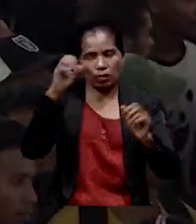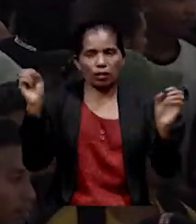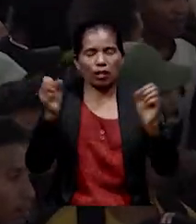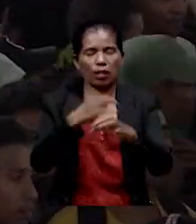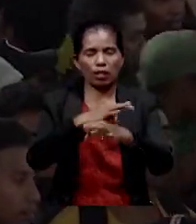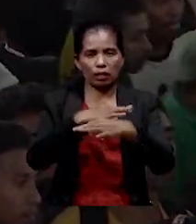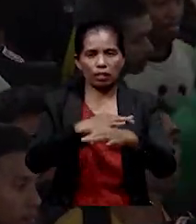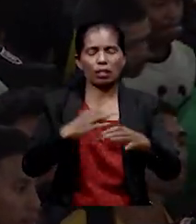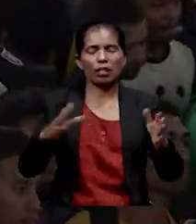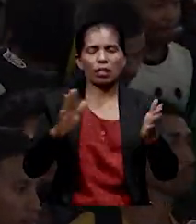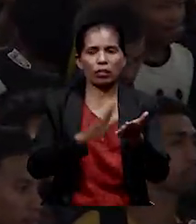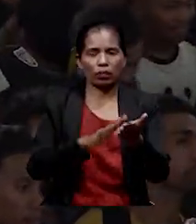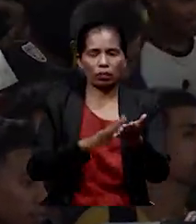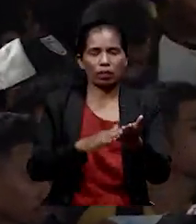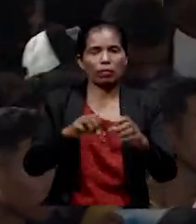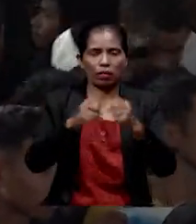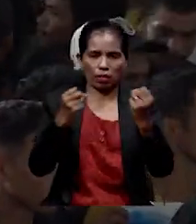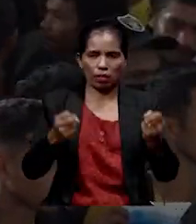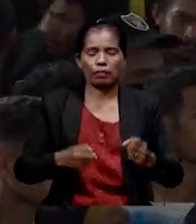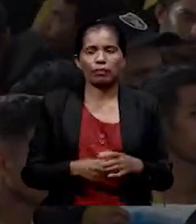fasilidade universidade Nyang NBA.